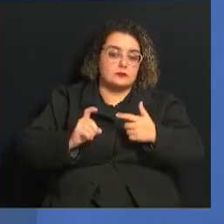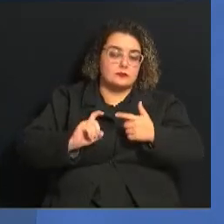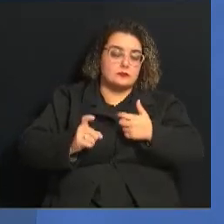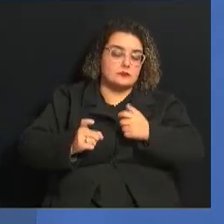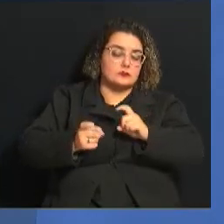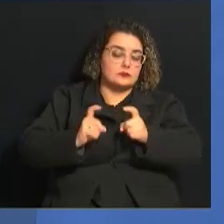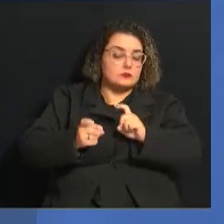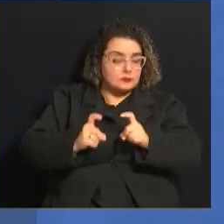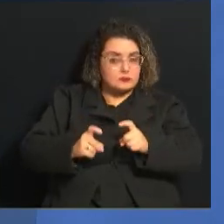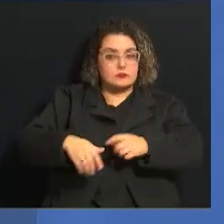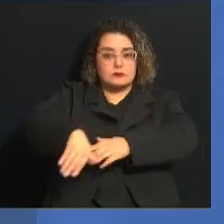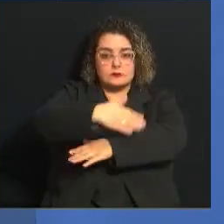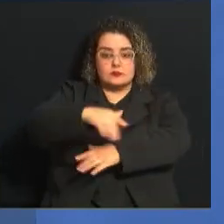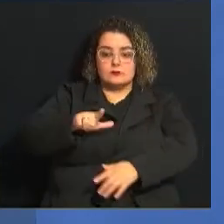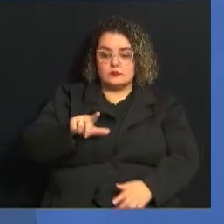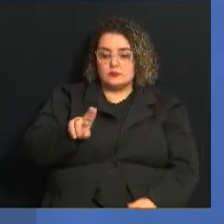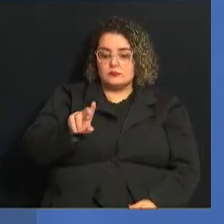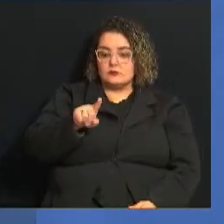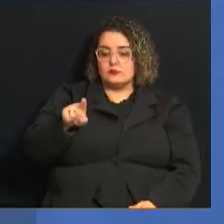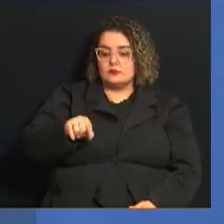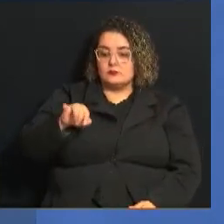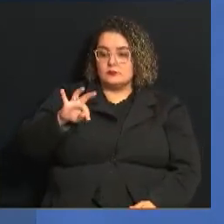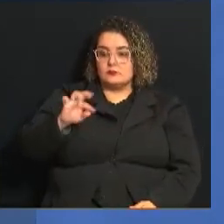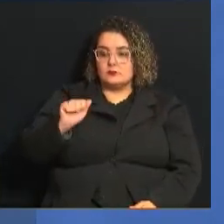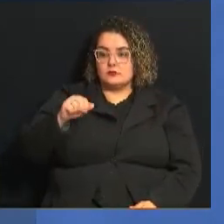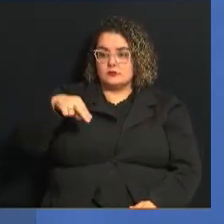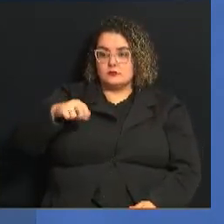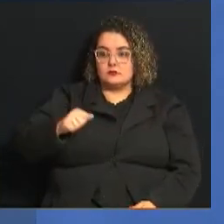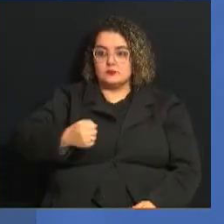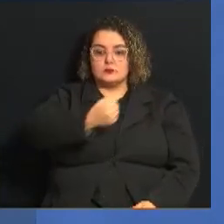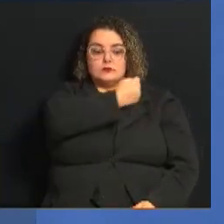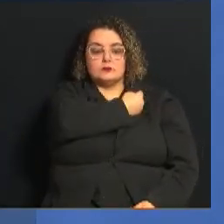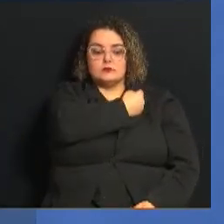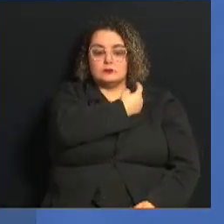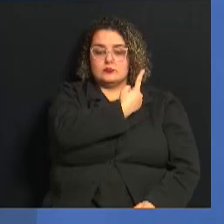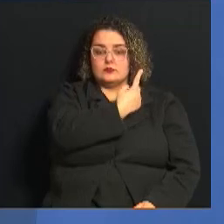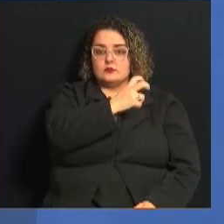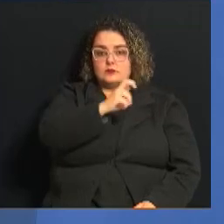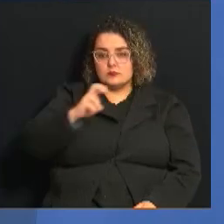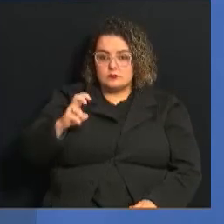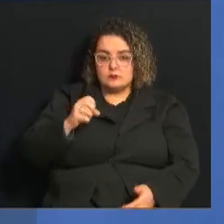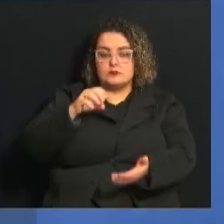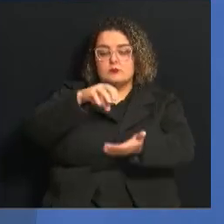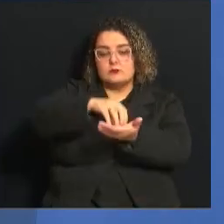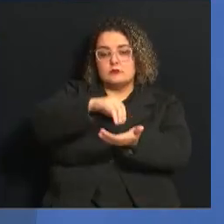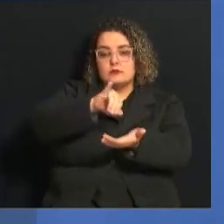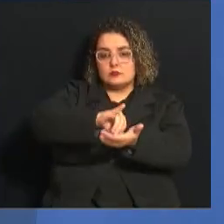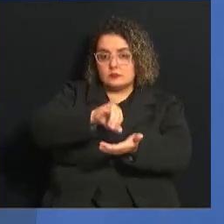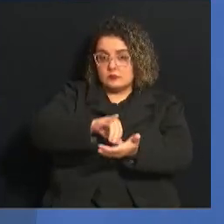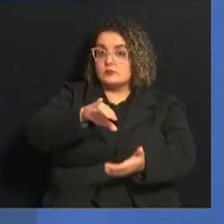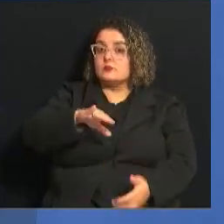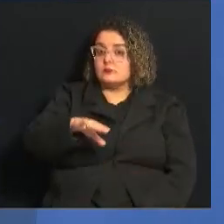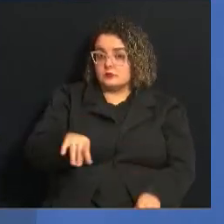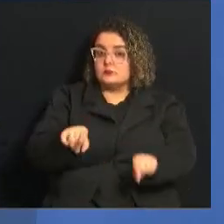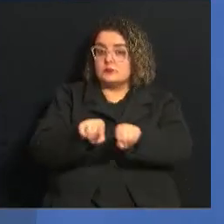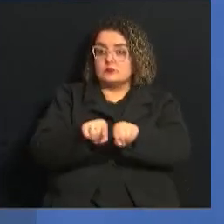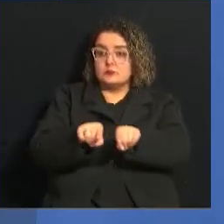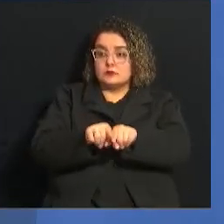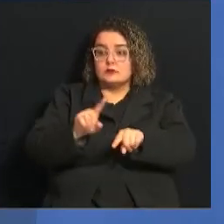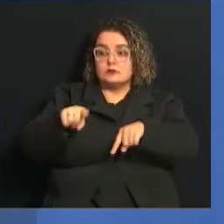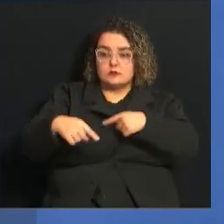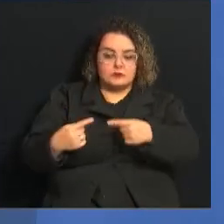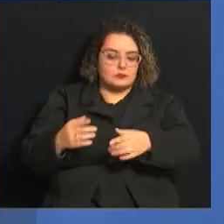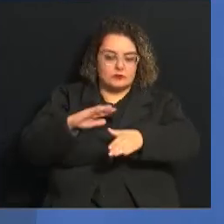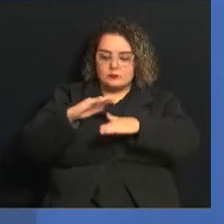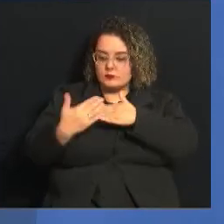Rua Luzitana com entrada número 1555 no centro da cidade só que você pode também tem outro moro